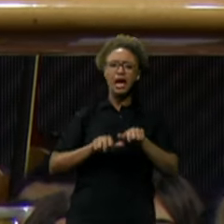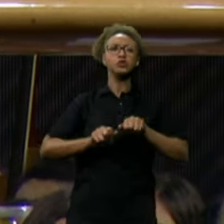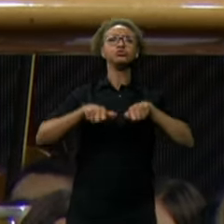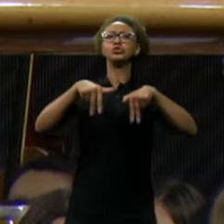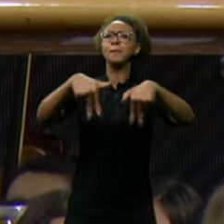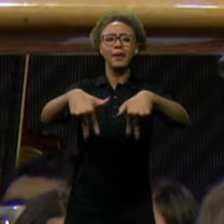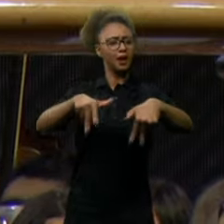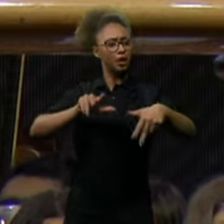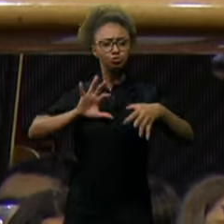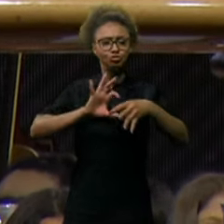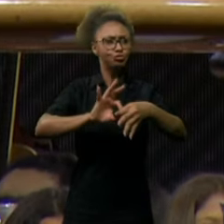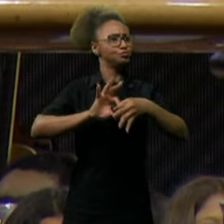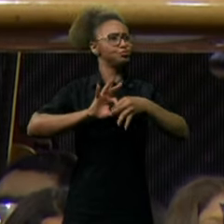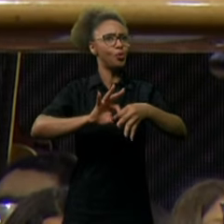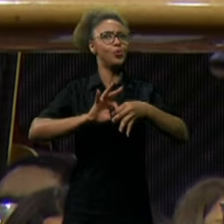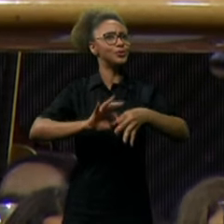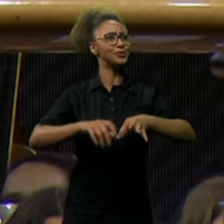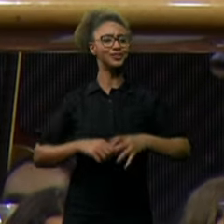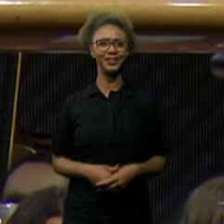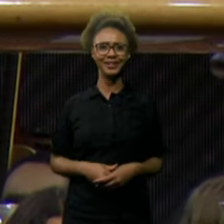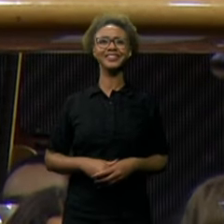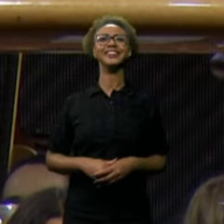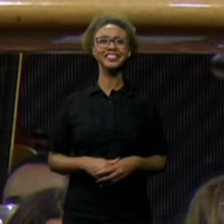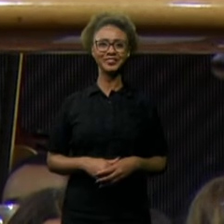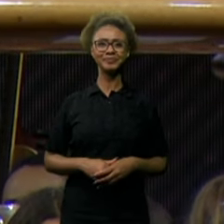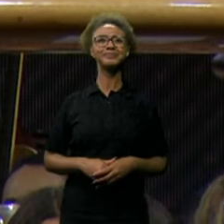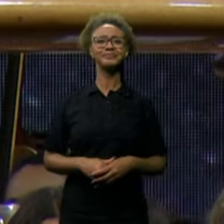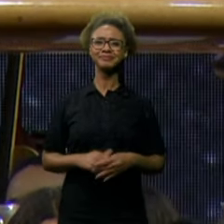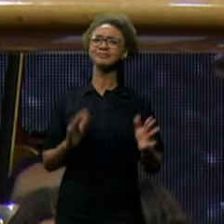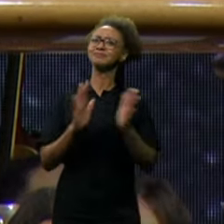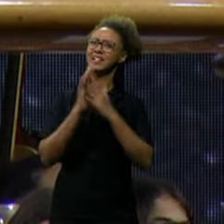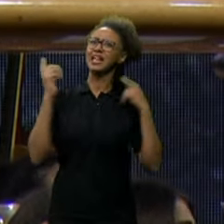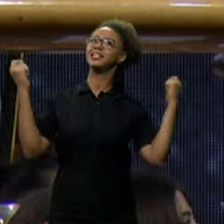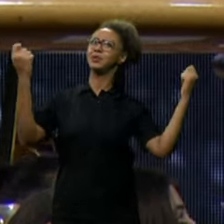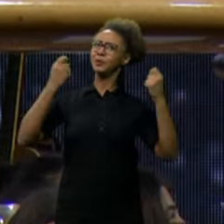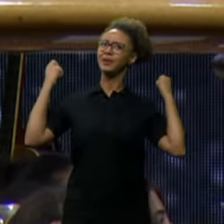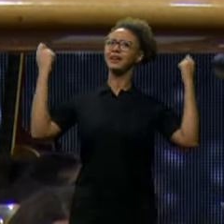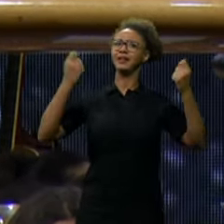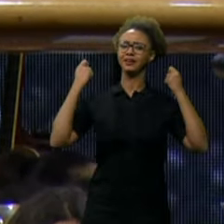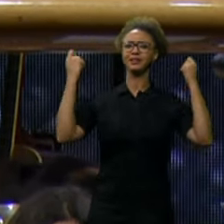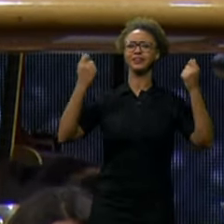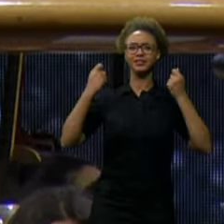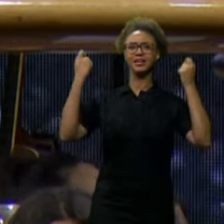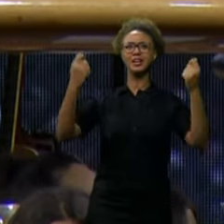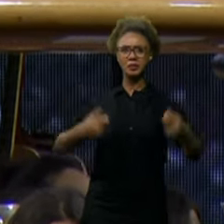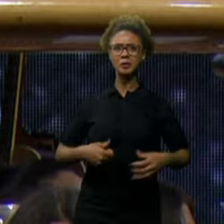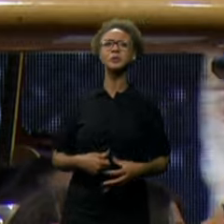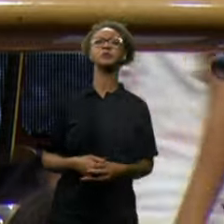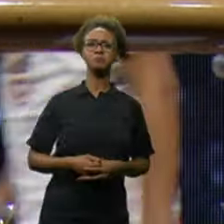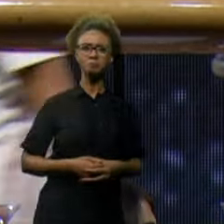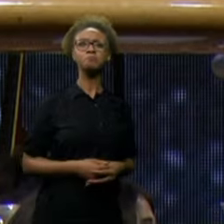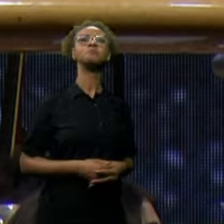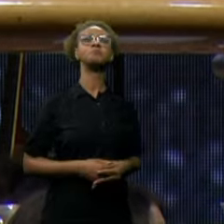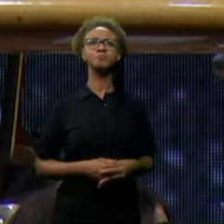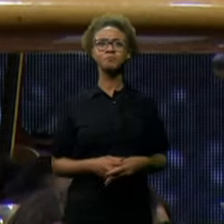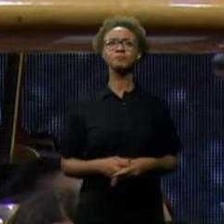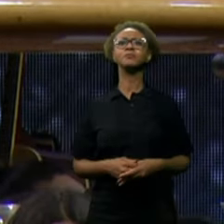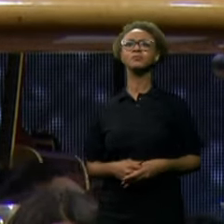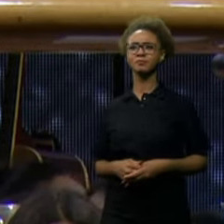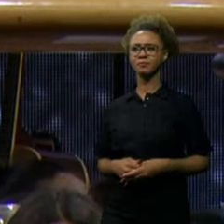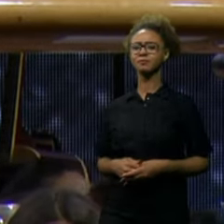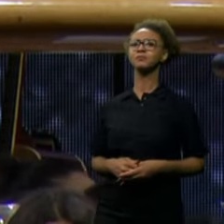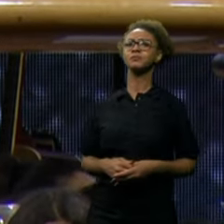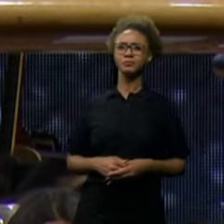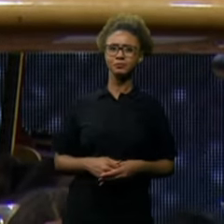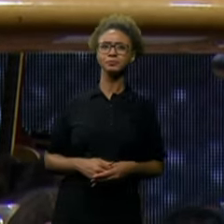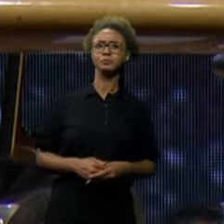comigo bora cão dele é melhorar e do remédio brincar lá